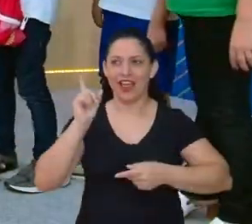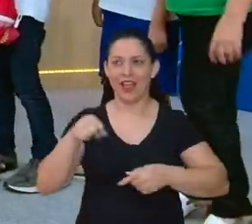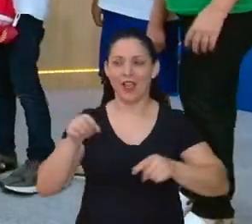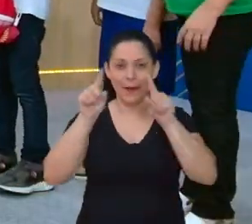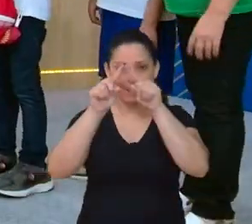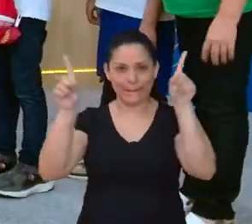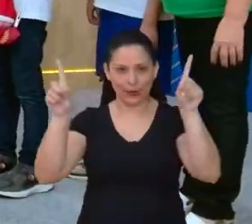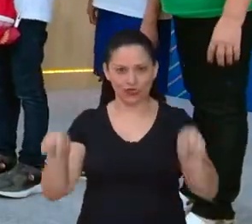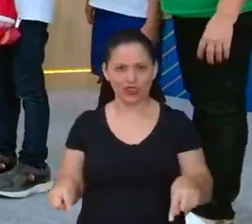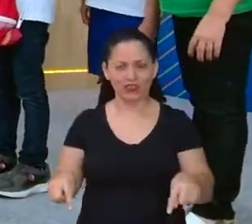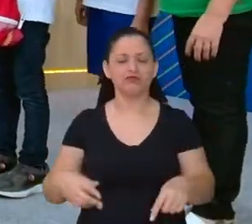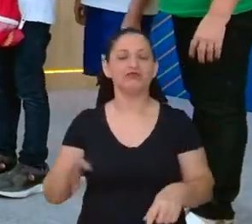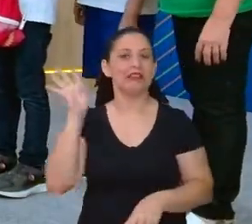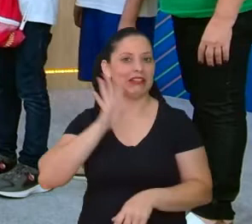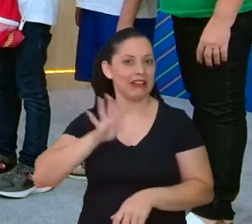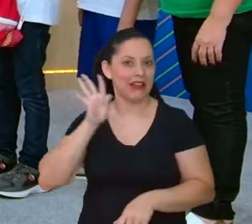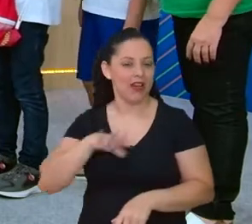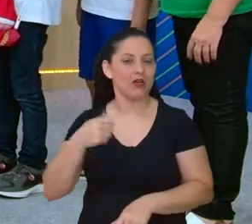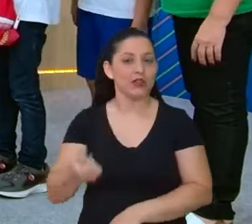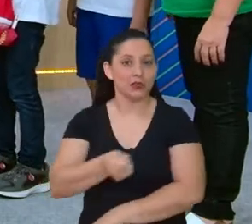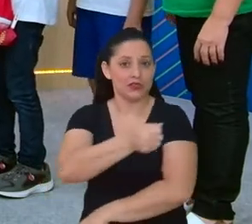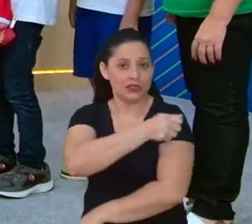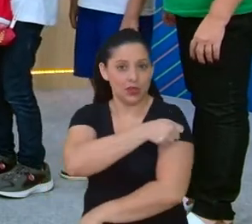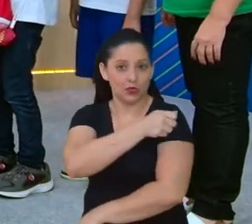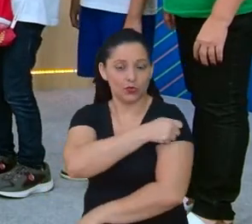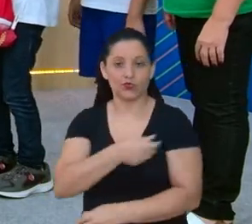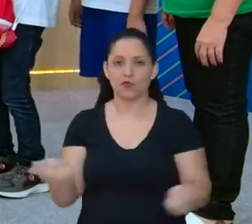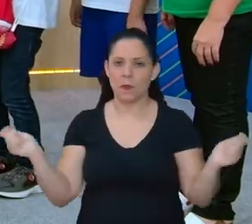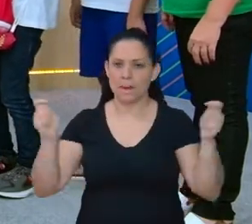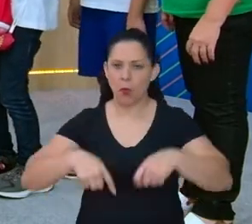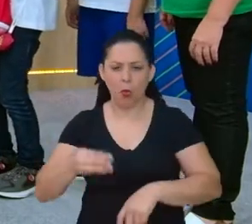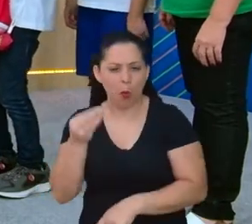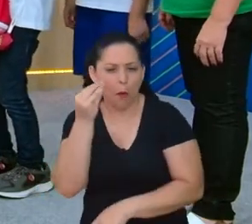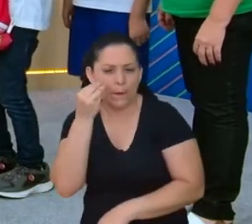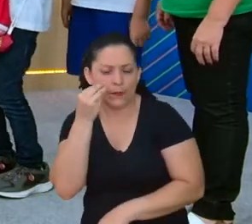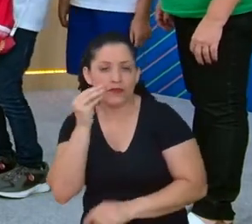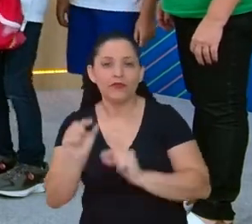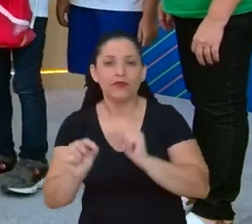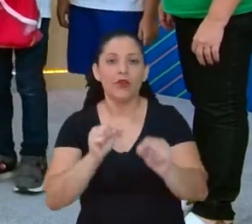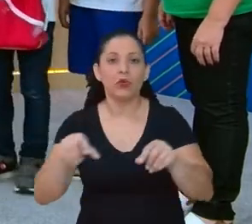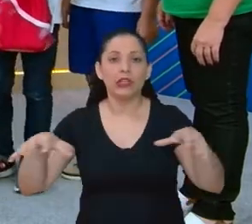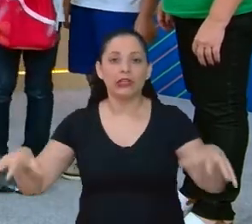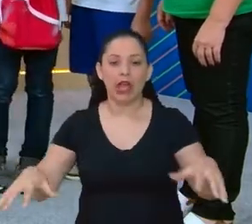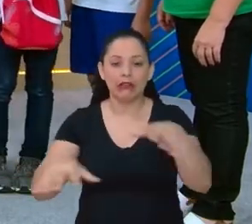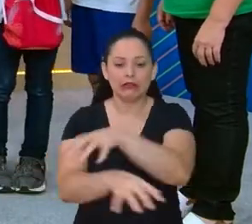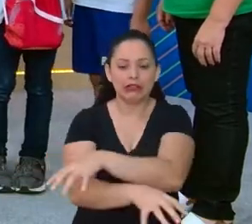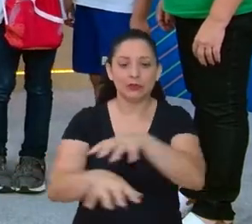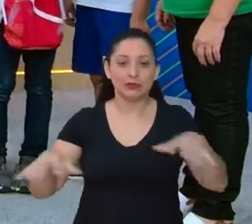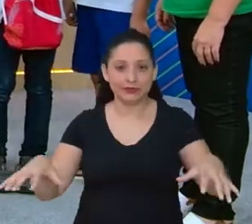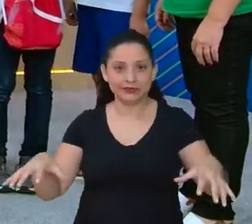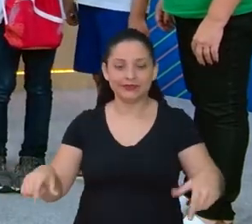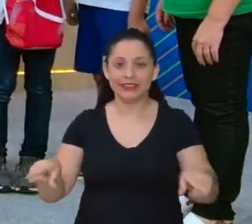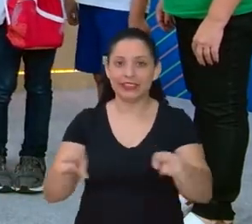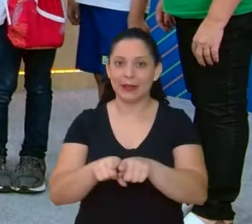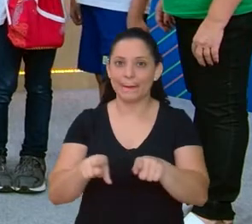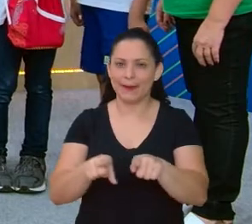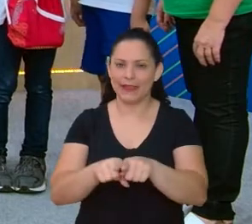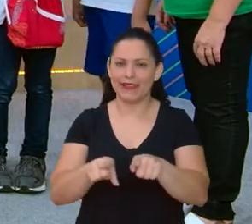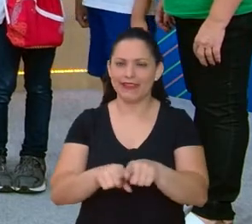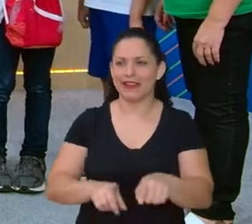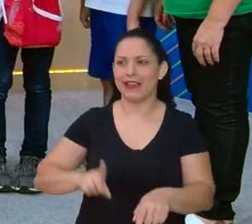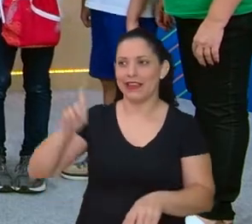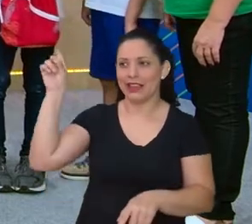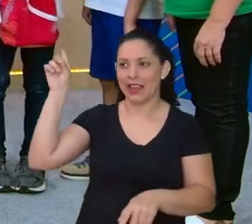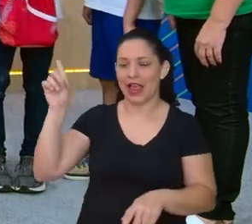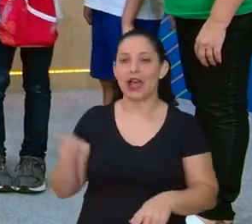bem gratificante, onde os alunos estão podendo observar todo o bioma do mangue. Ai, que interessante. E ali na estrada do Caiara, né, que fica ali no